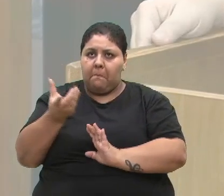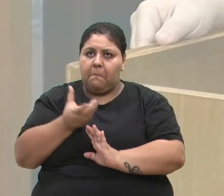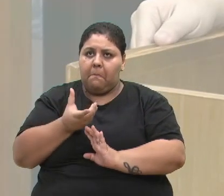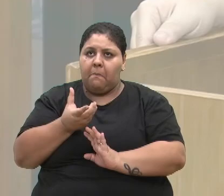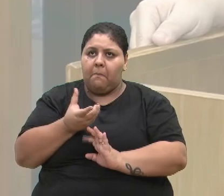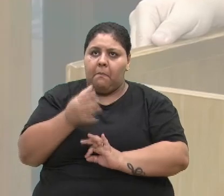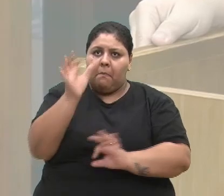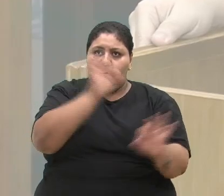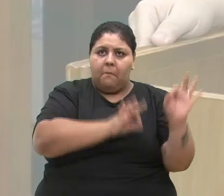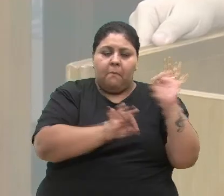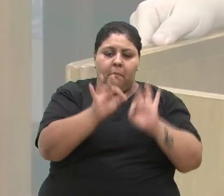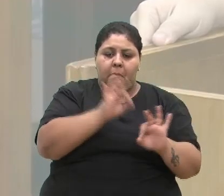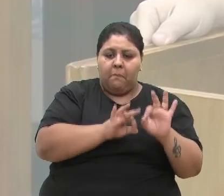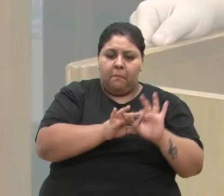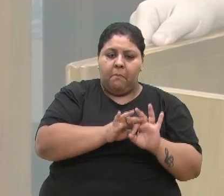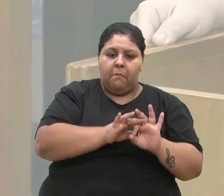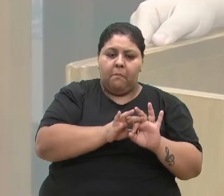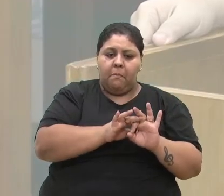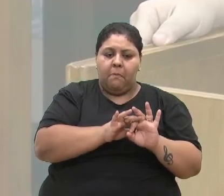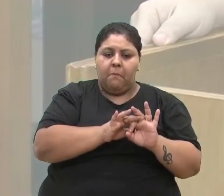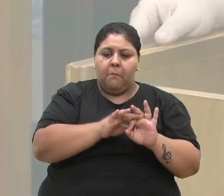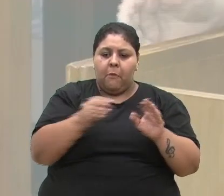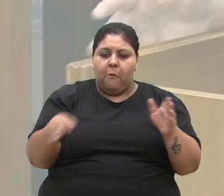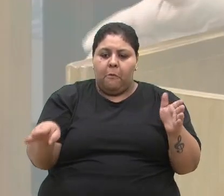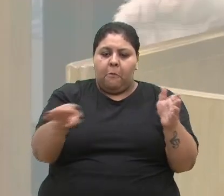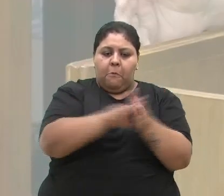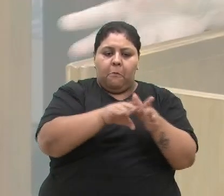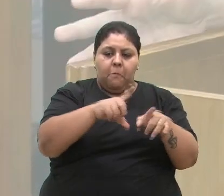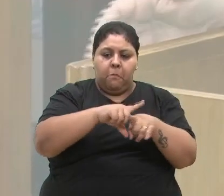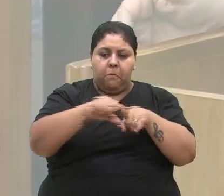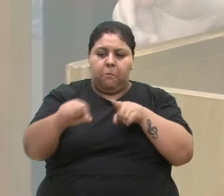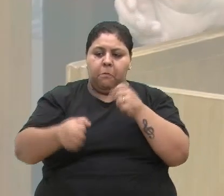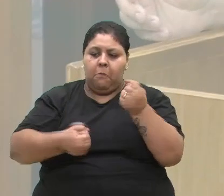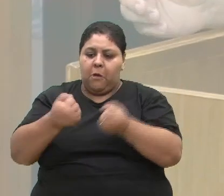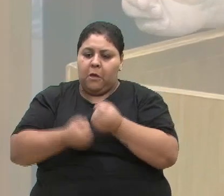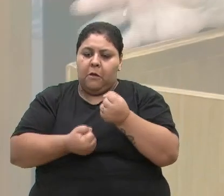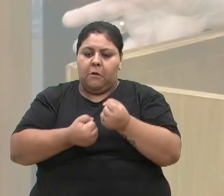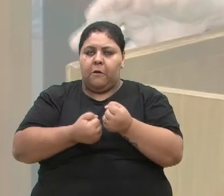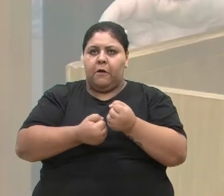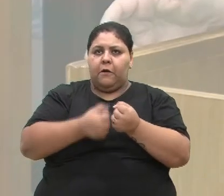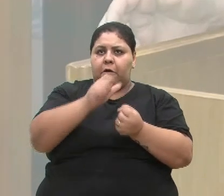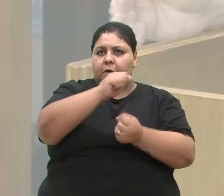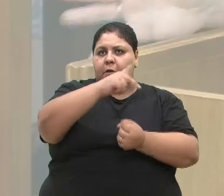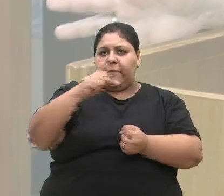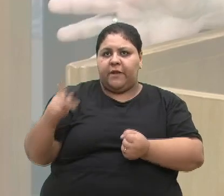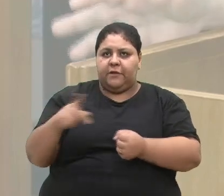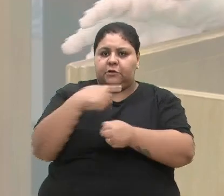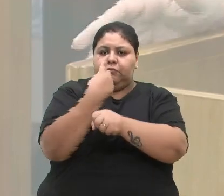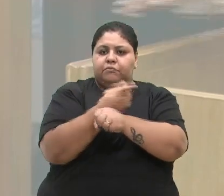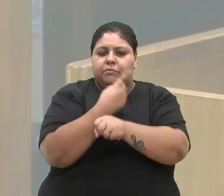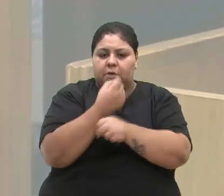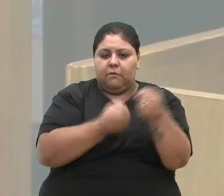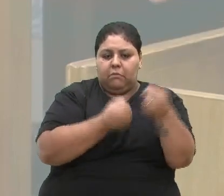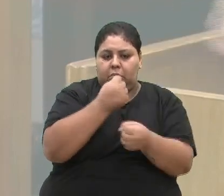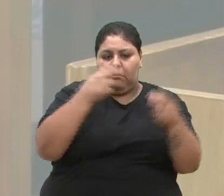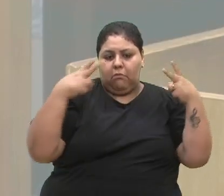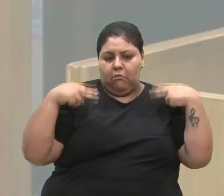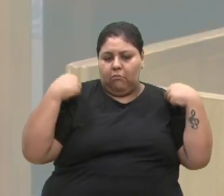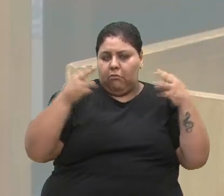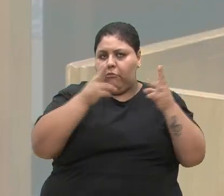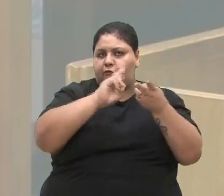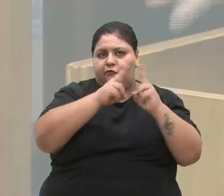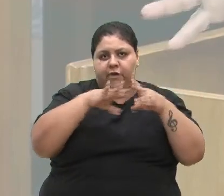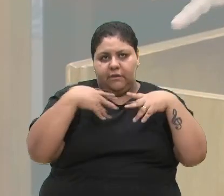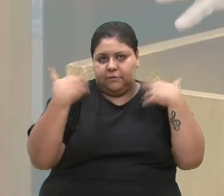de pontos de embarque e desembarque para serviços de transporte aplicativo, táxis, veículos de passeio, enfim, vans, o